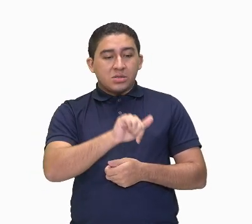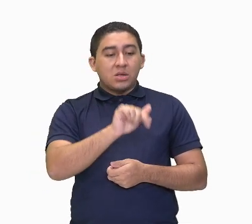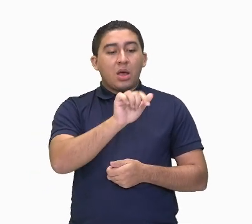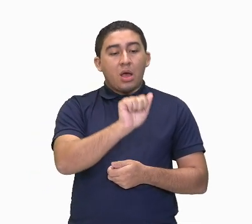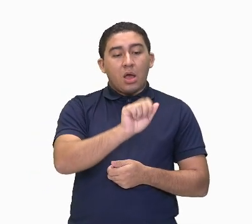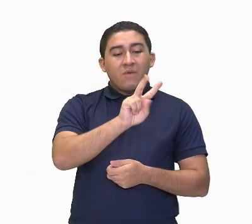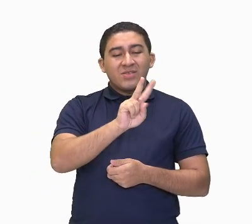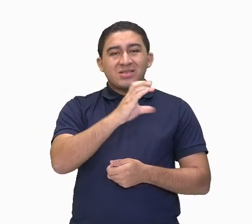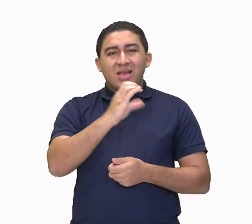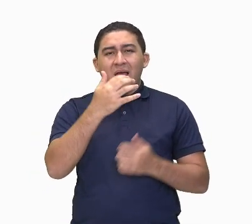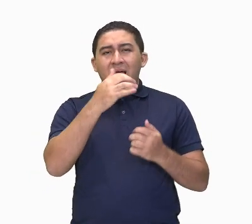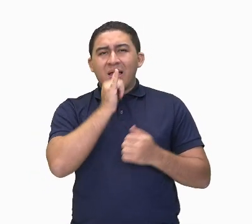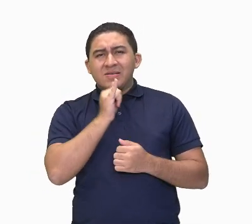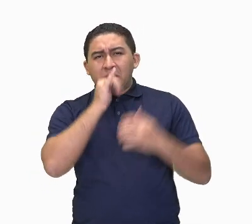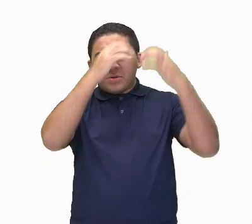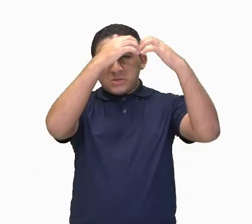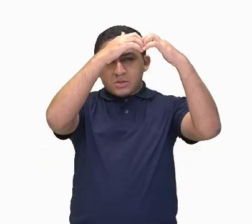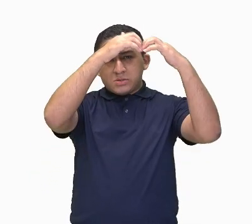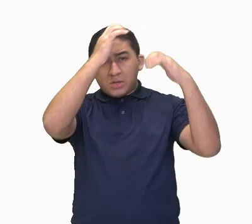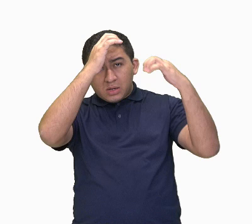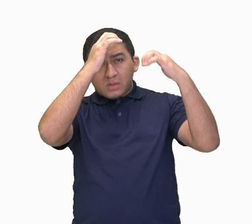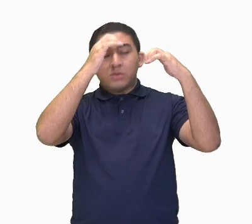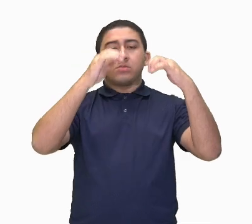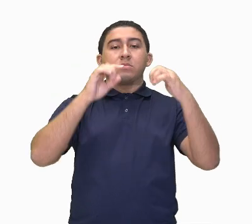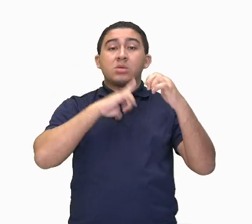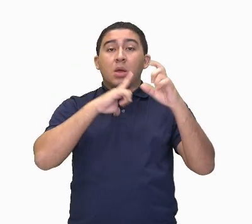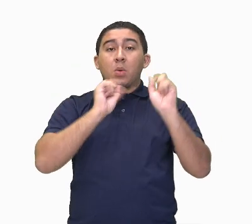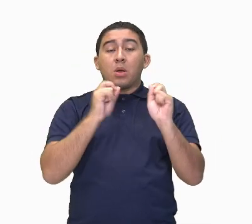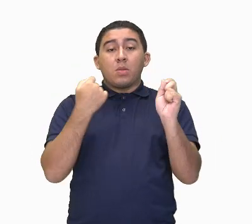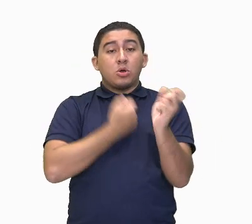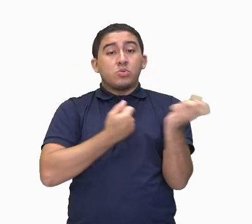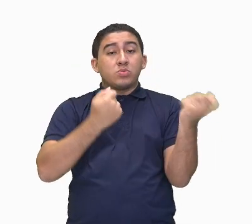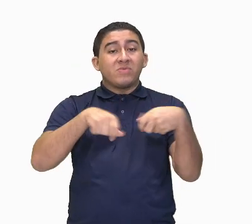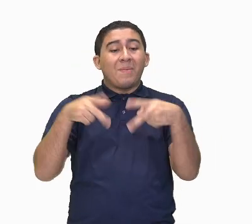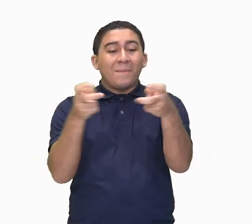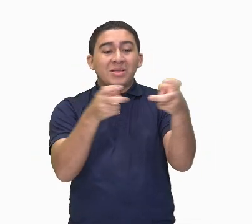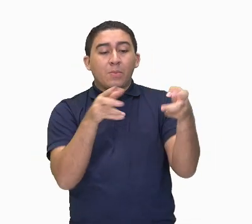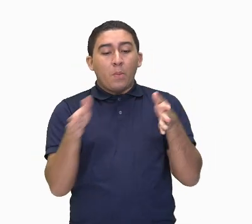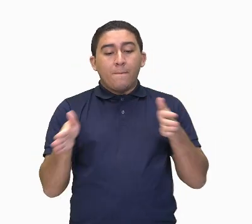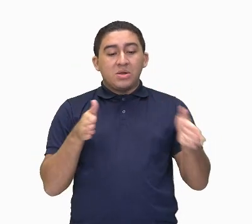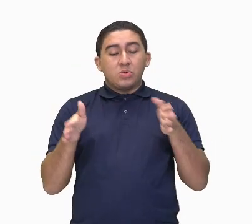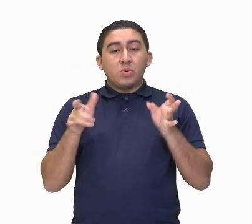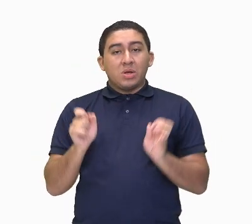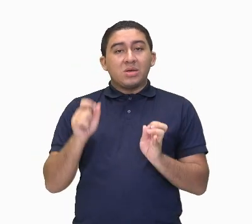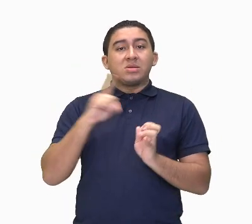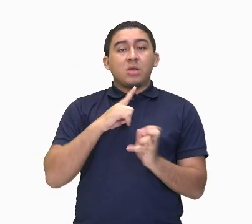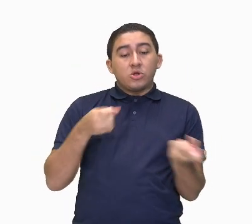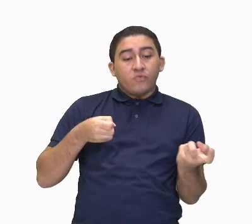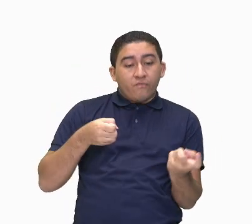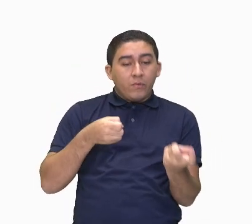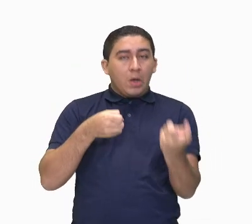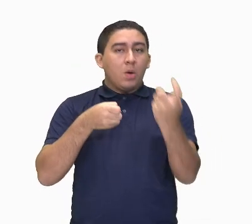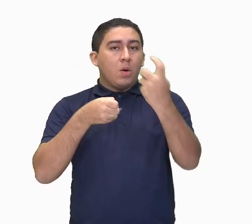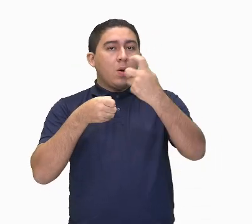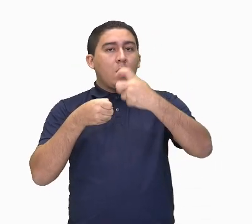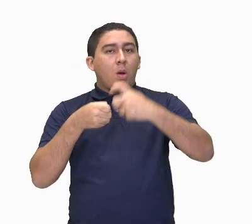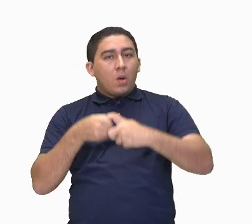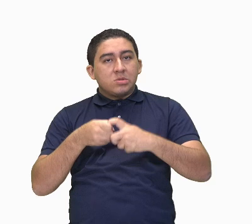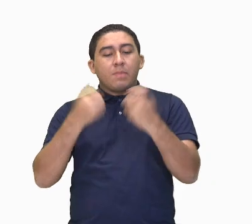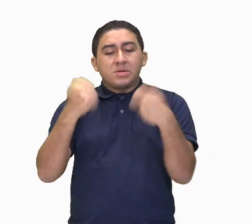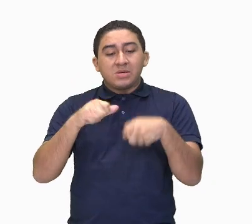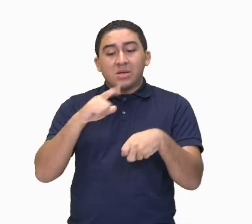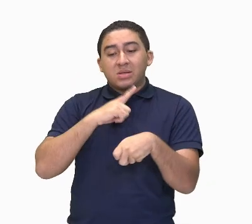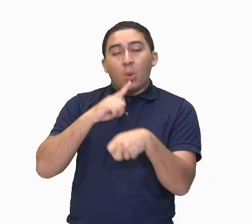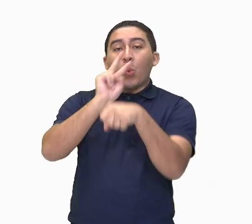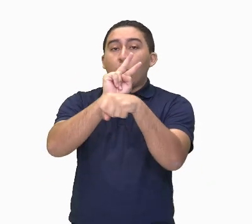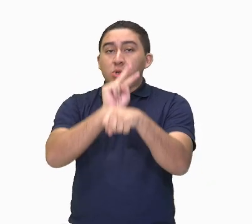por exemplo, sofre um derrame, a gente pode observar esse período de reabilitação, né? A pessoa precisa ali passar por